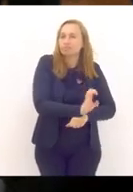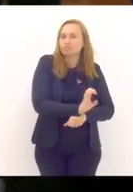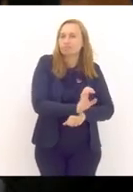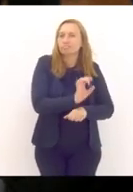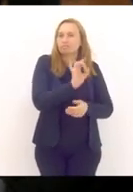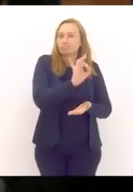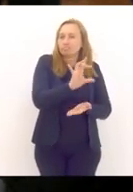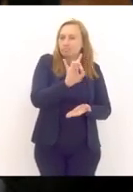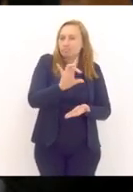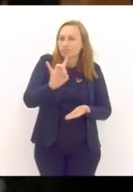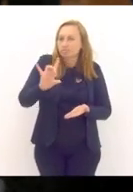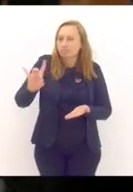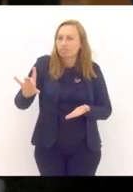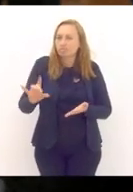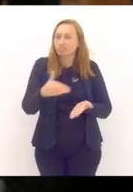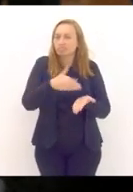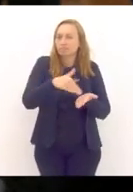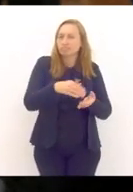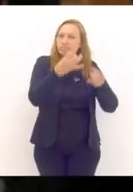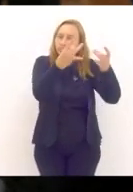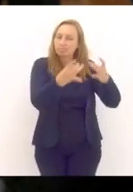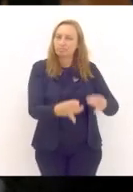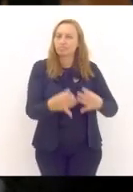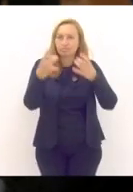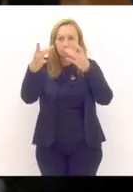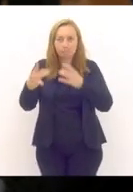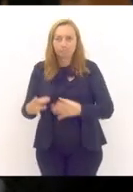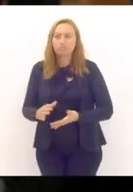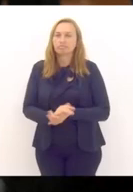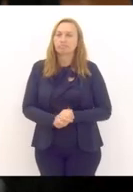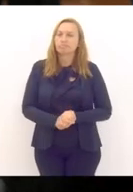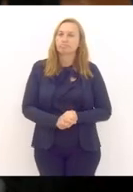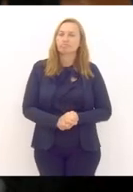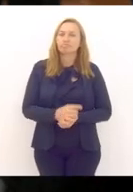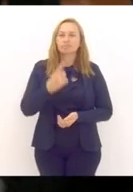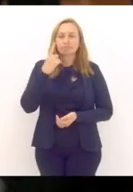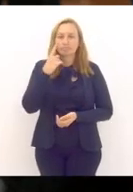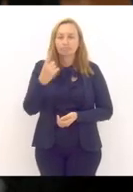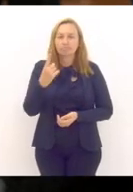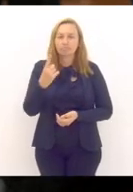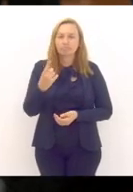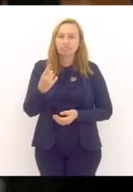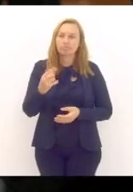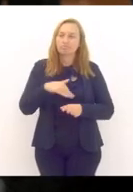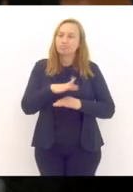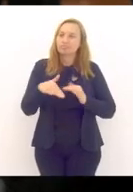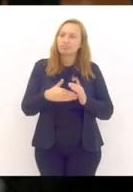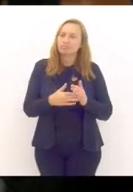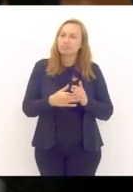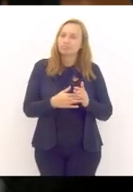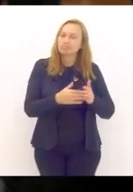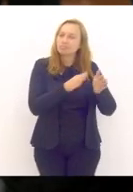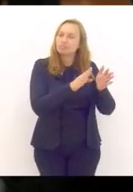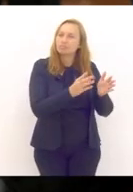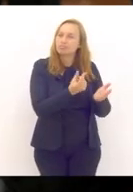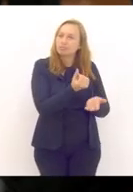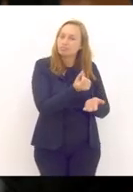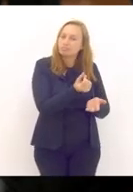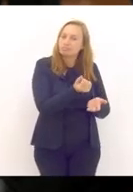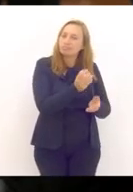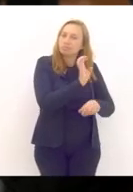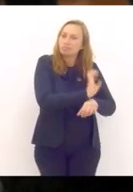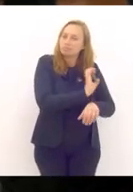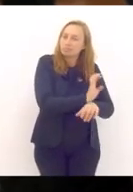secretaria, para que a gente pudesse ter o extrato, durante 2 anos para trás, de todas as contas do Estado. Né, o secretário